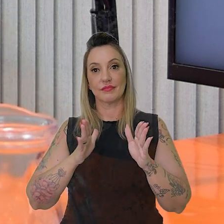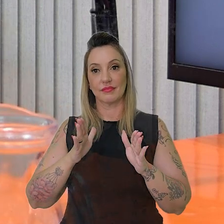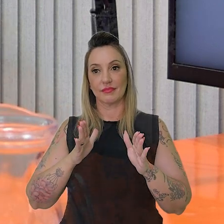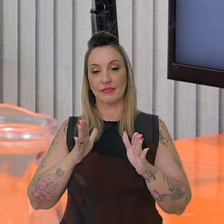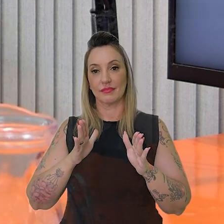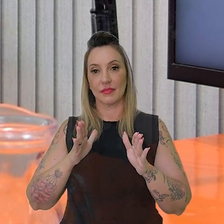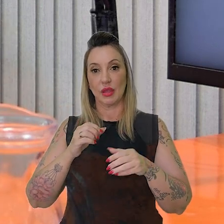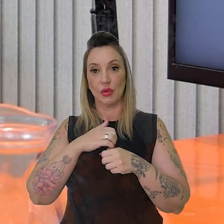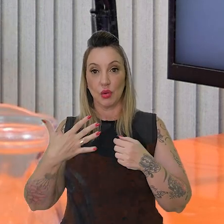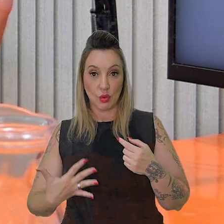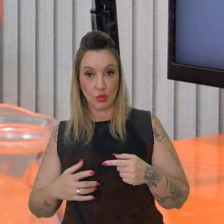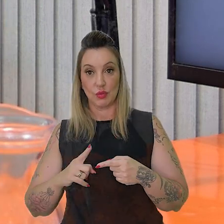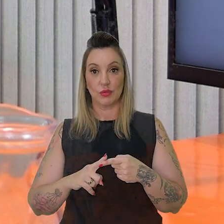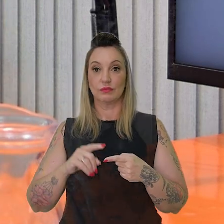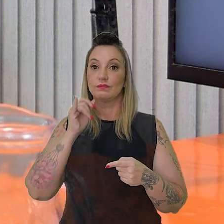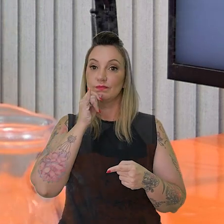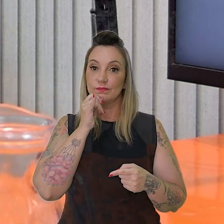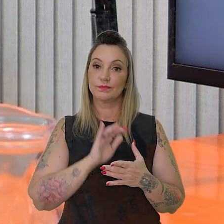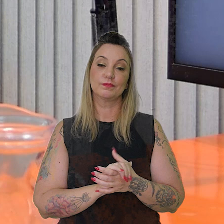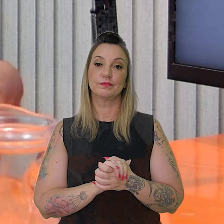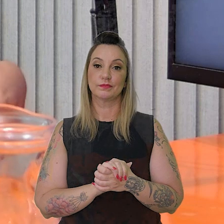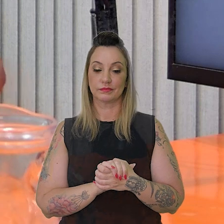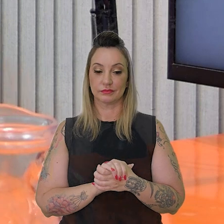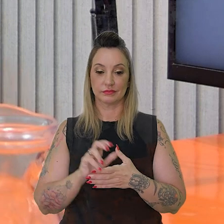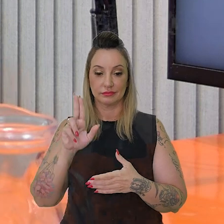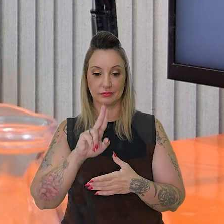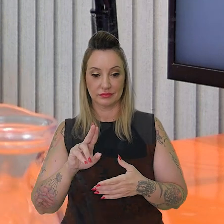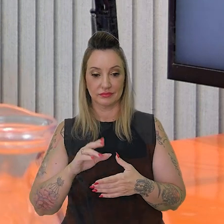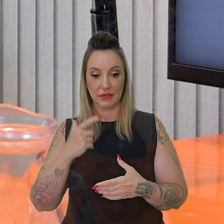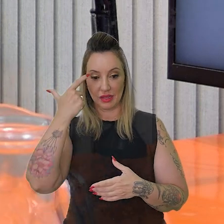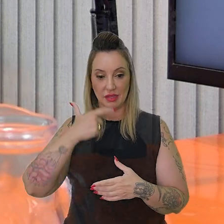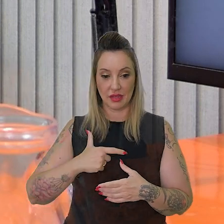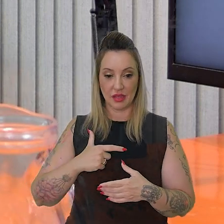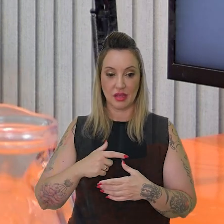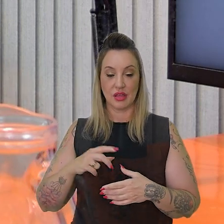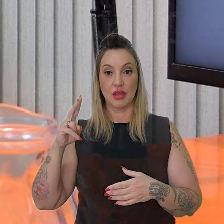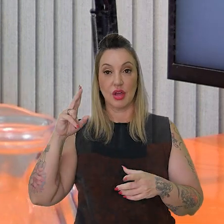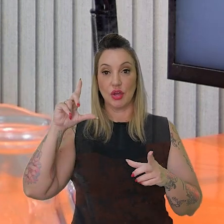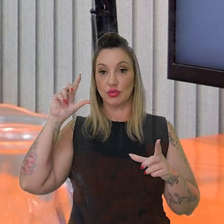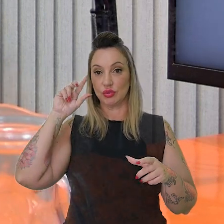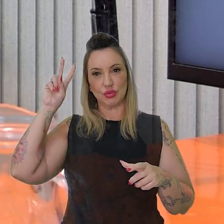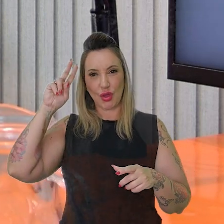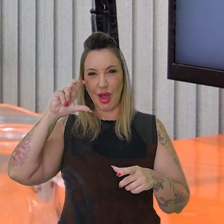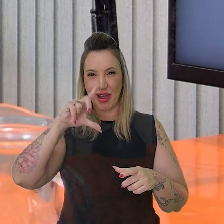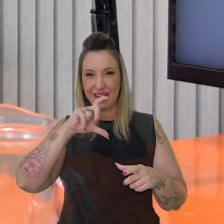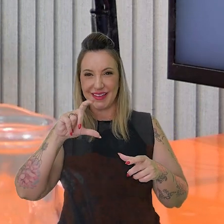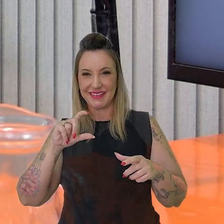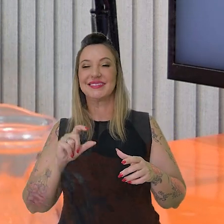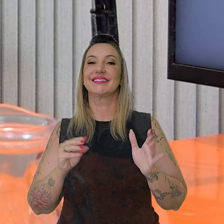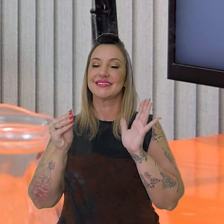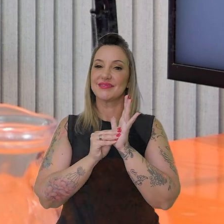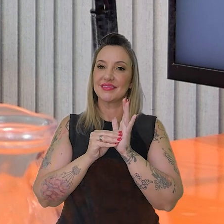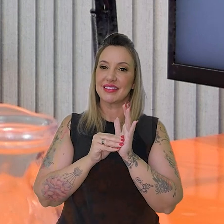acesso a já também ao conteúdo por exemplo do que a gente vai abordar de brand que vai abordar de Story Mak então tá bem